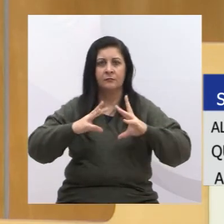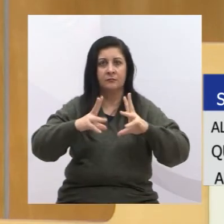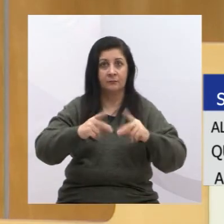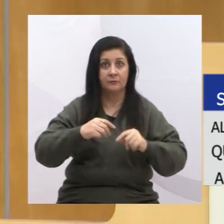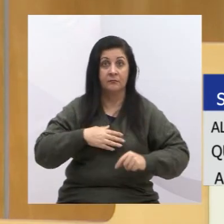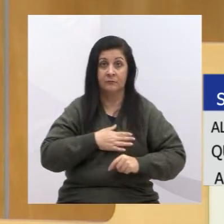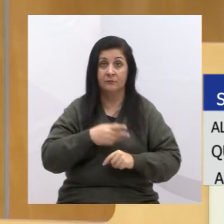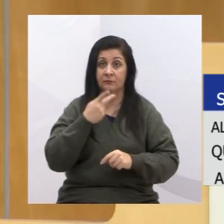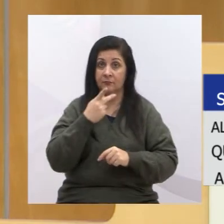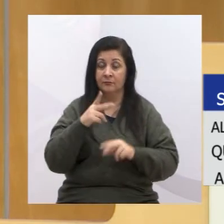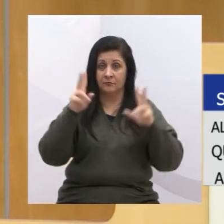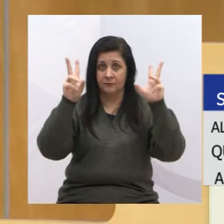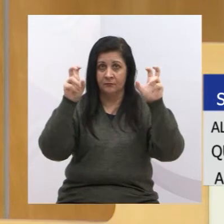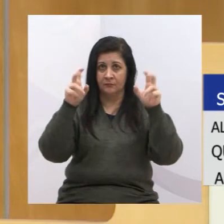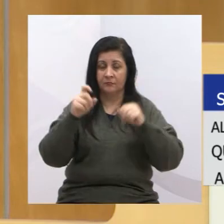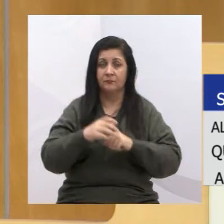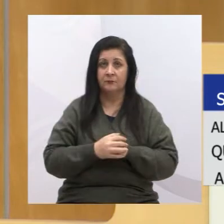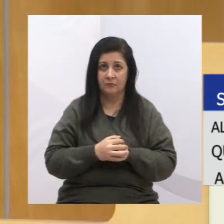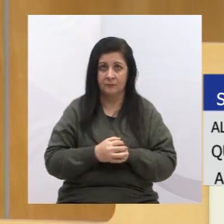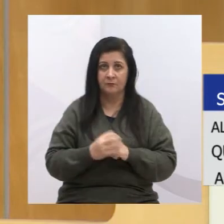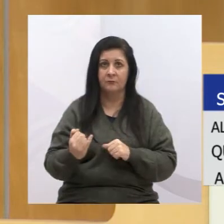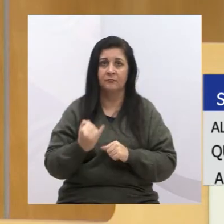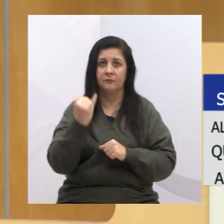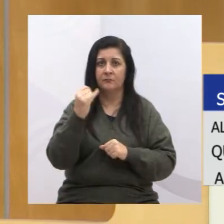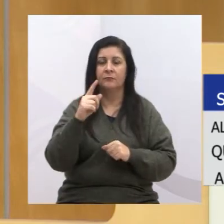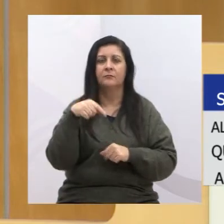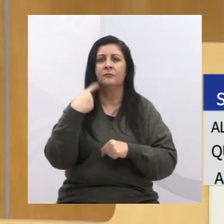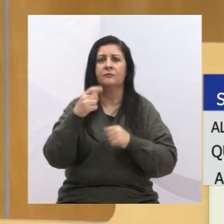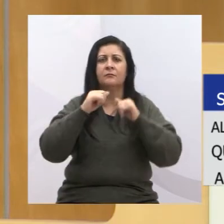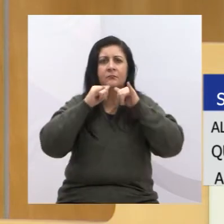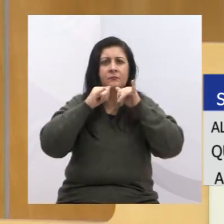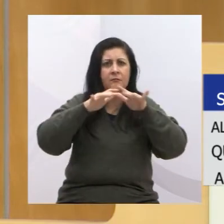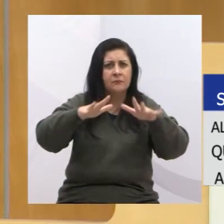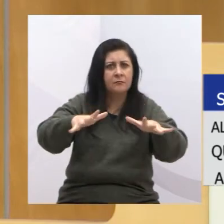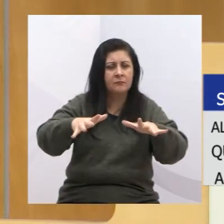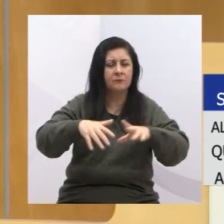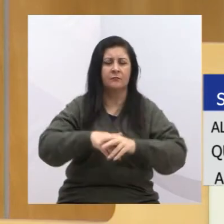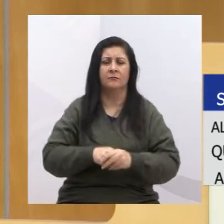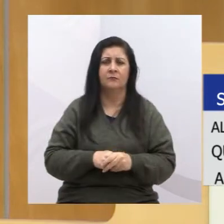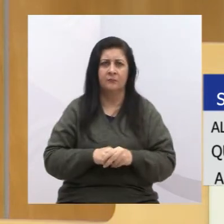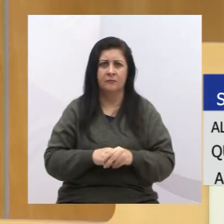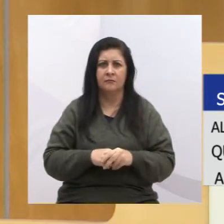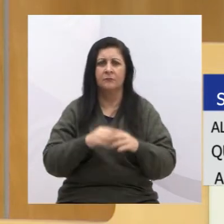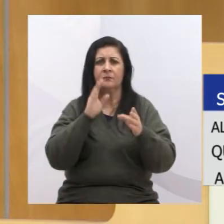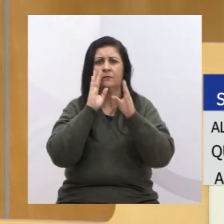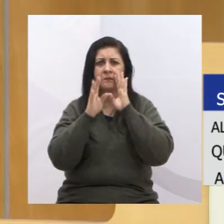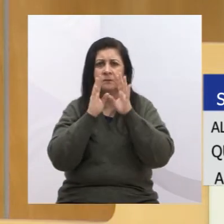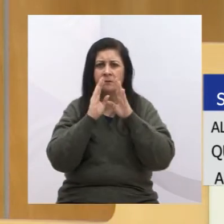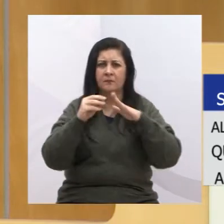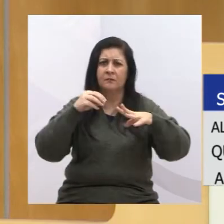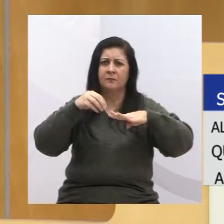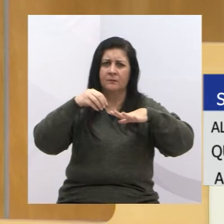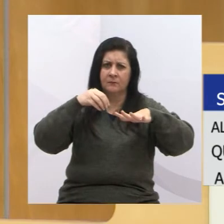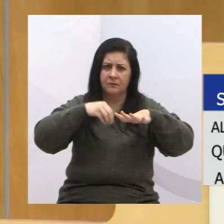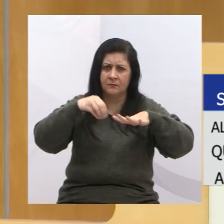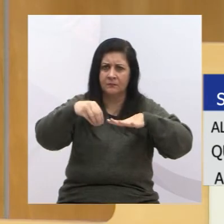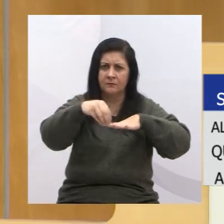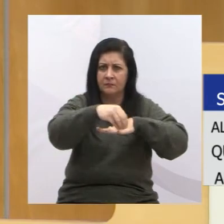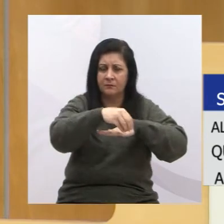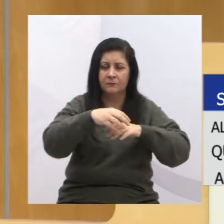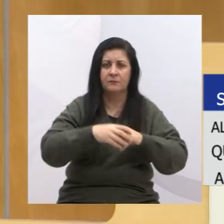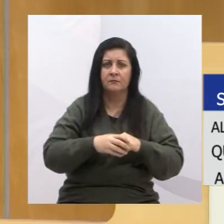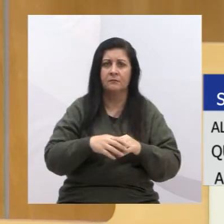de falar desse tema, eu acho importante depois a gente fazer uma divulgação em massa nas nossas mídias sociais, levar isso